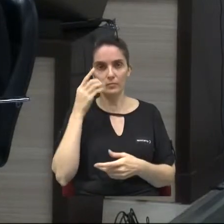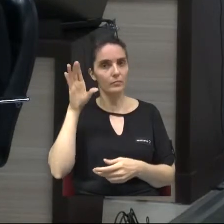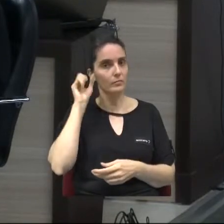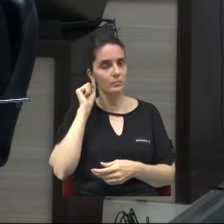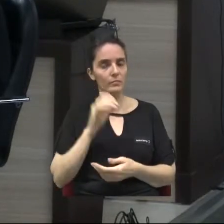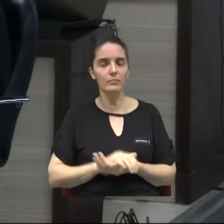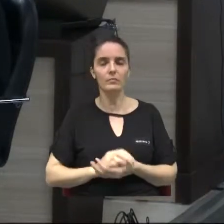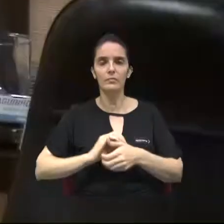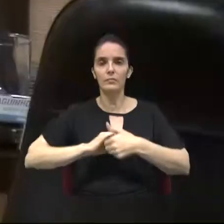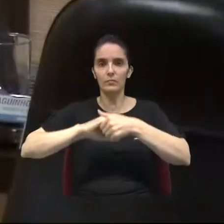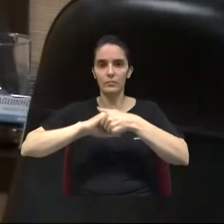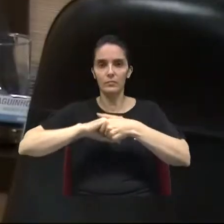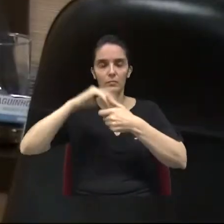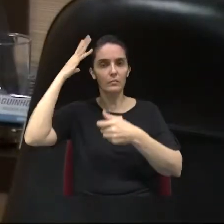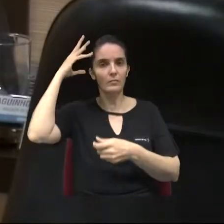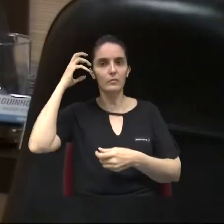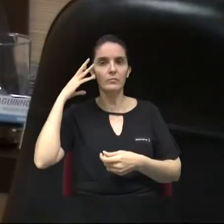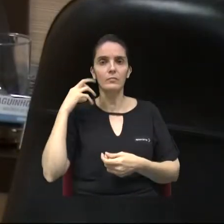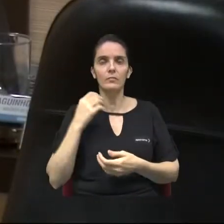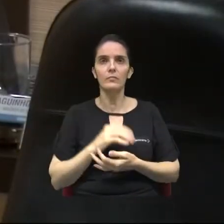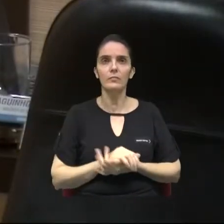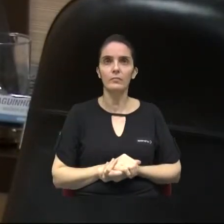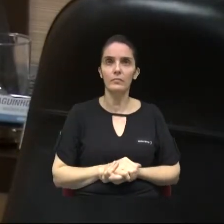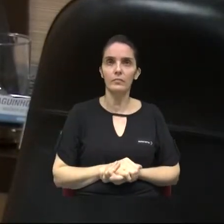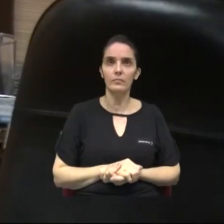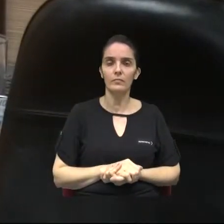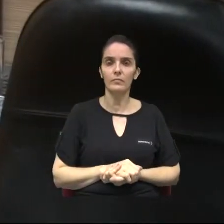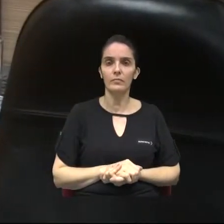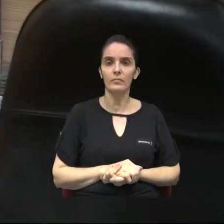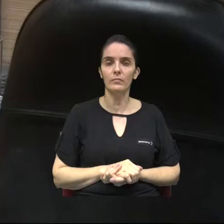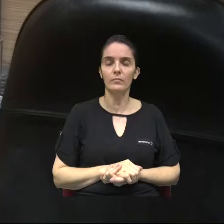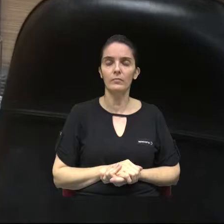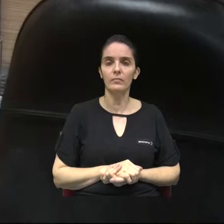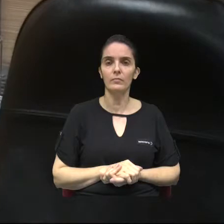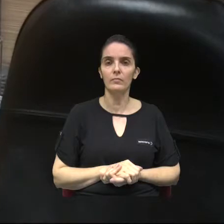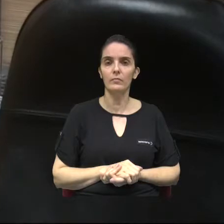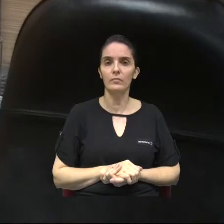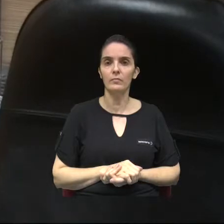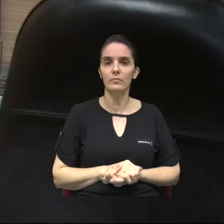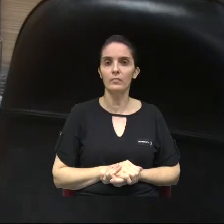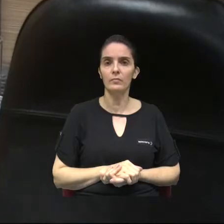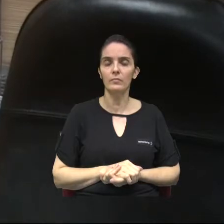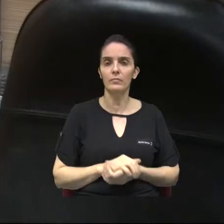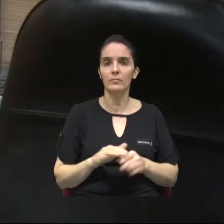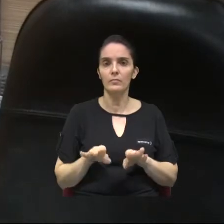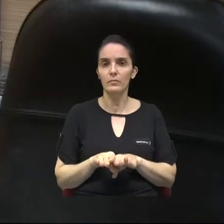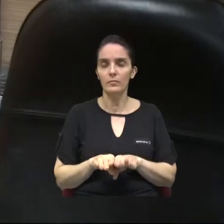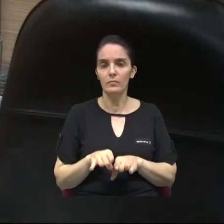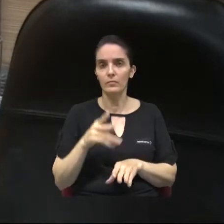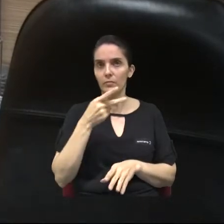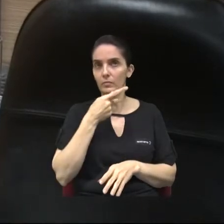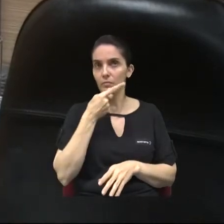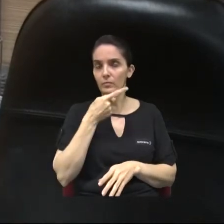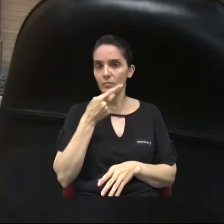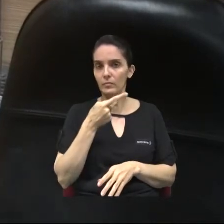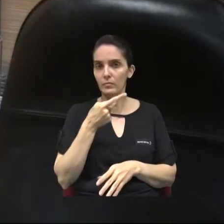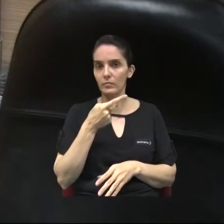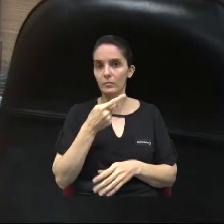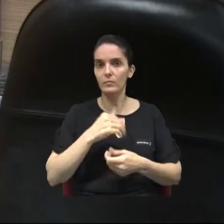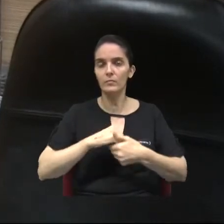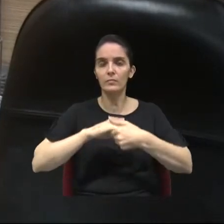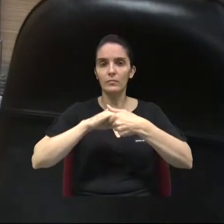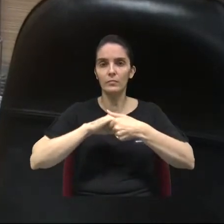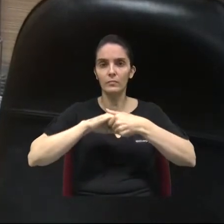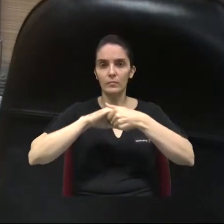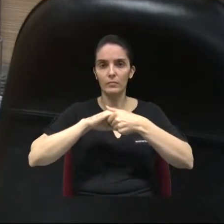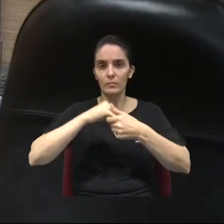Parabenizar a vereadora Lubogo pelo requerimento, pela propositura, e preciso colocar aqui minhas congratulações ao vereador